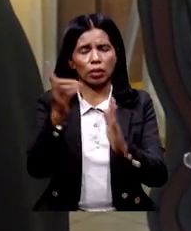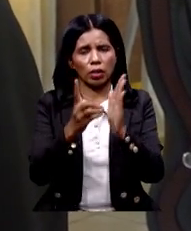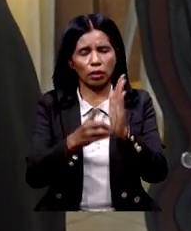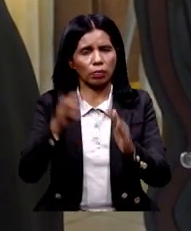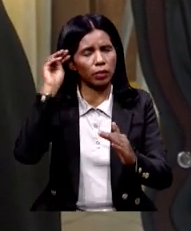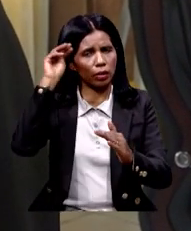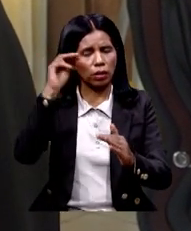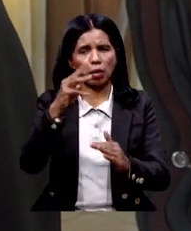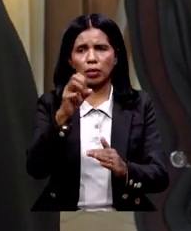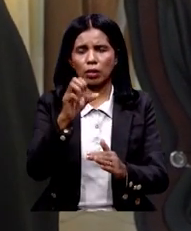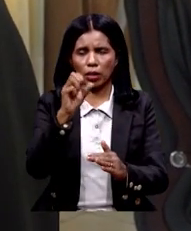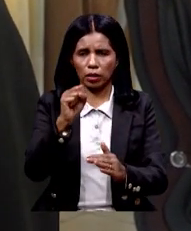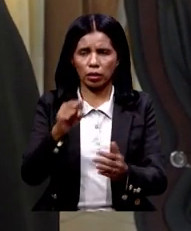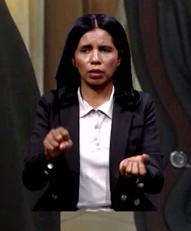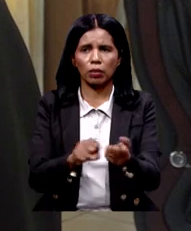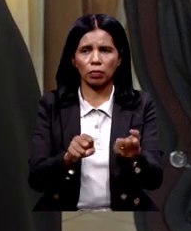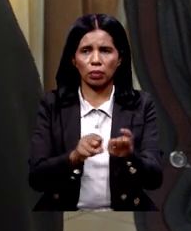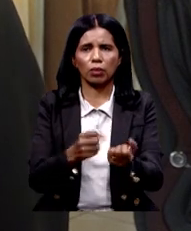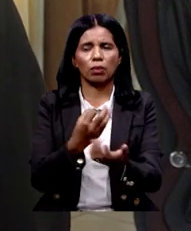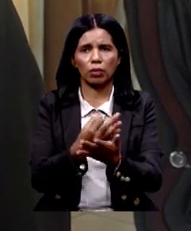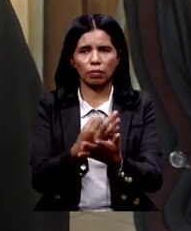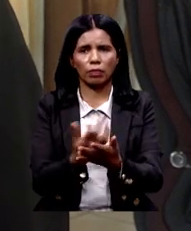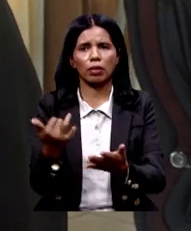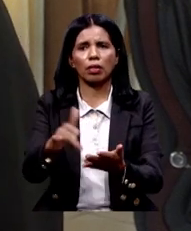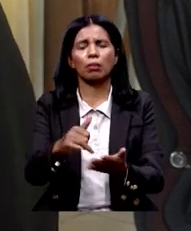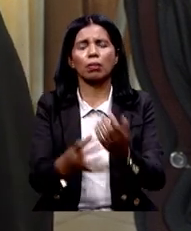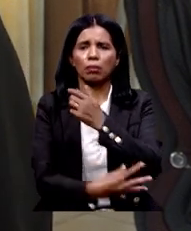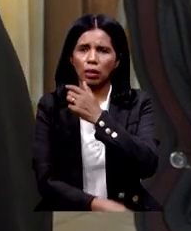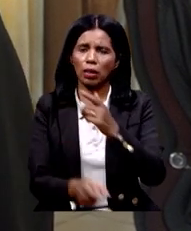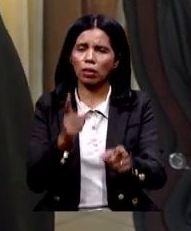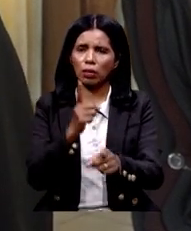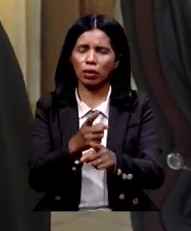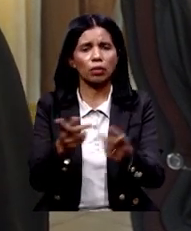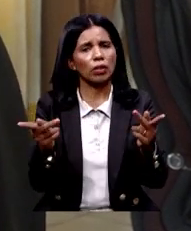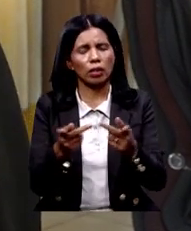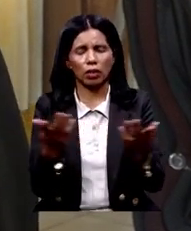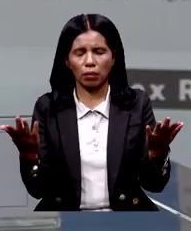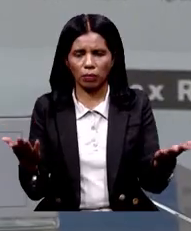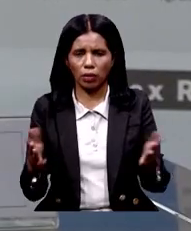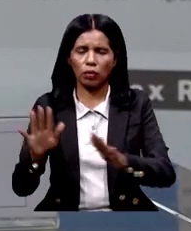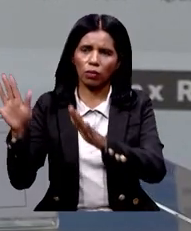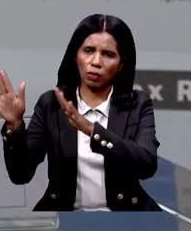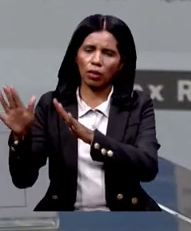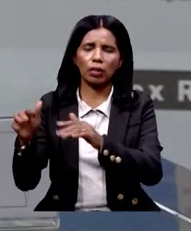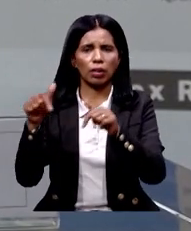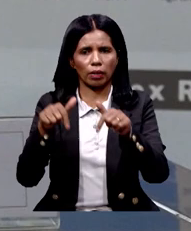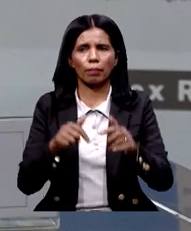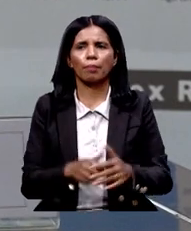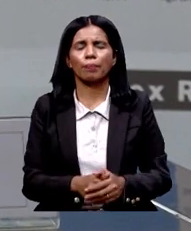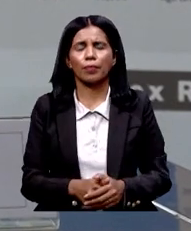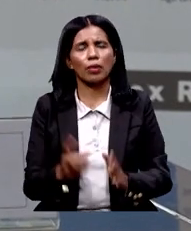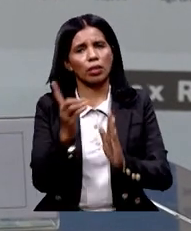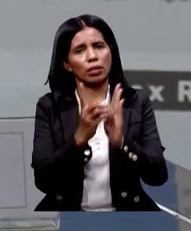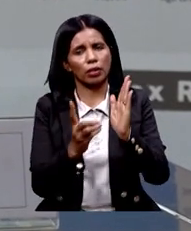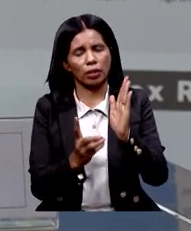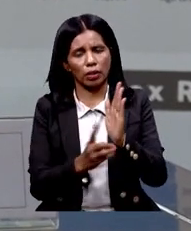Solidariedade para a tua bela suporta, né? Então, se você é uma cidade, ele é mesmo vulnerável, portanto, e a área NB. Tu representante